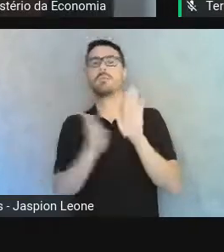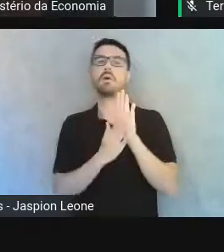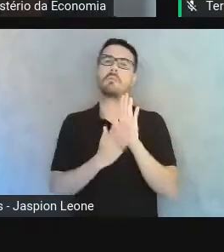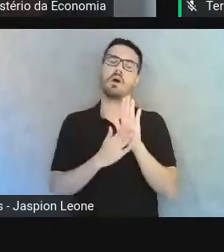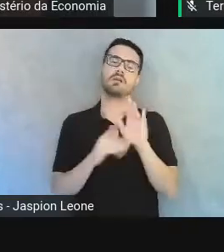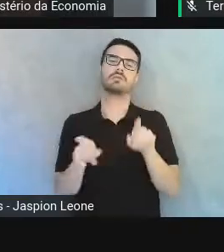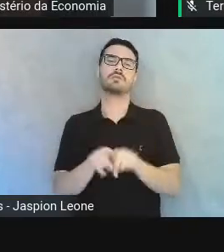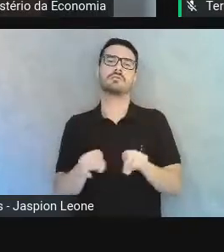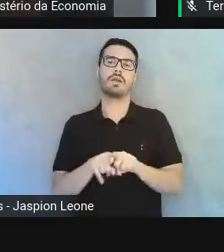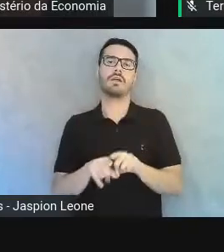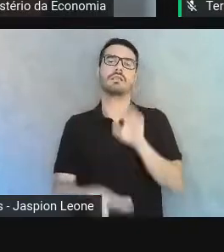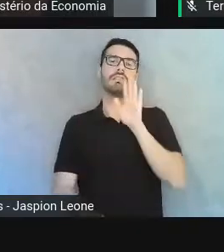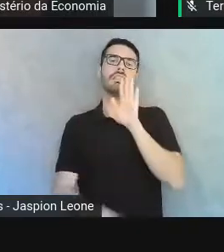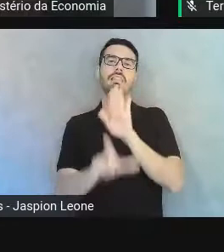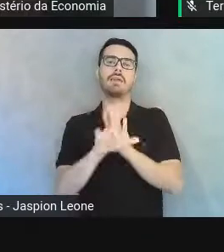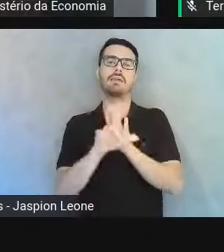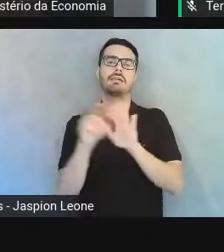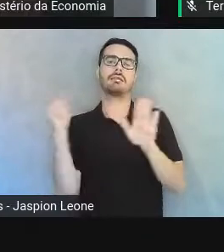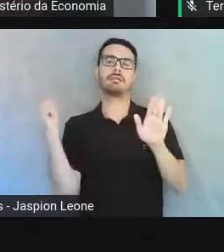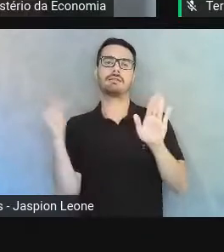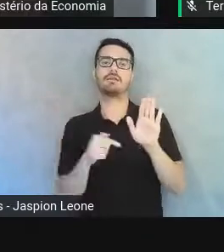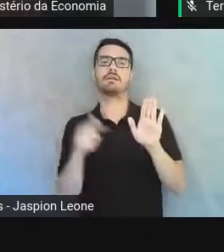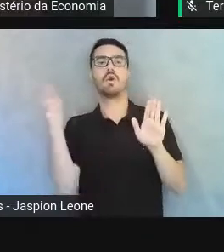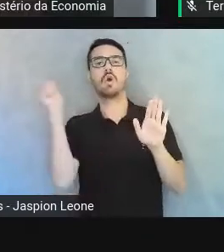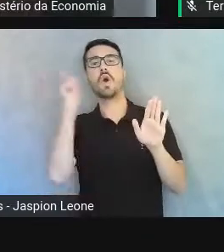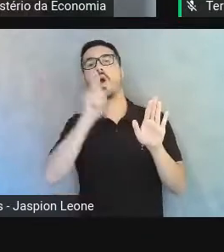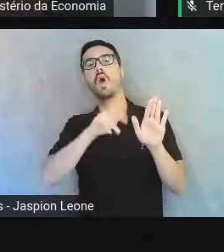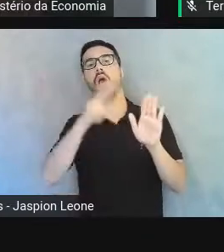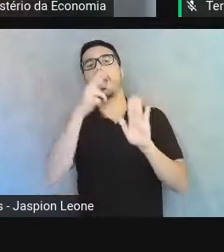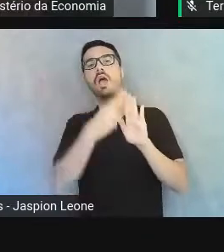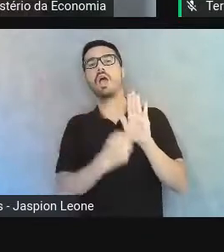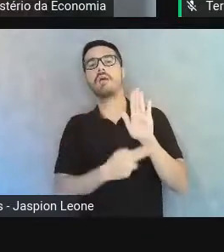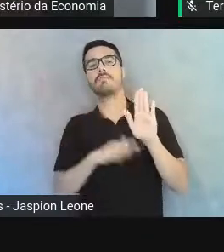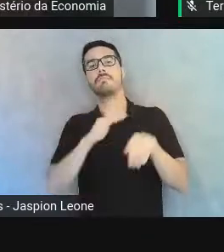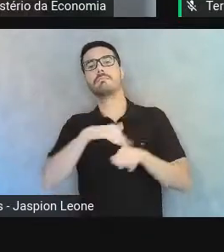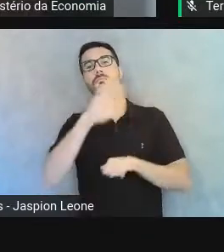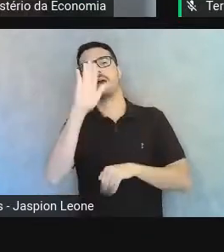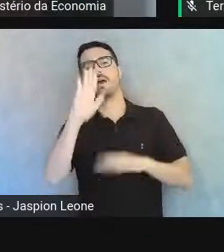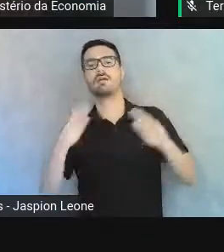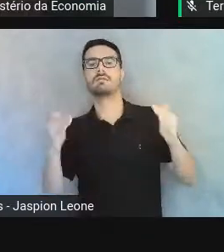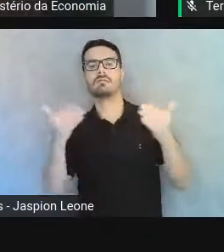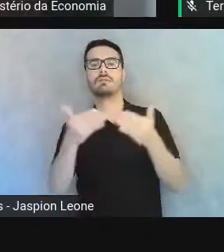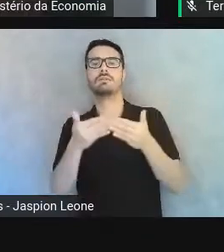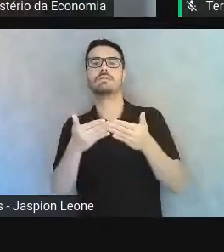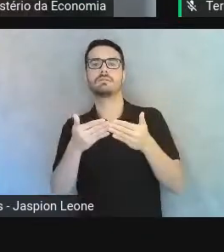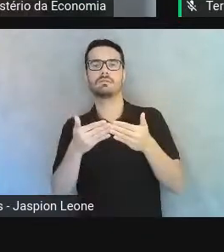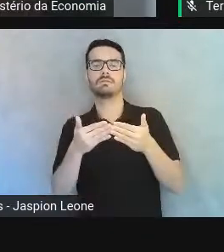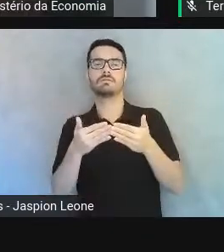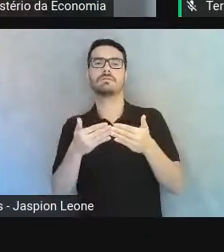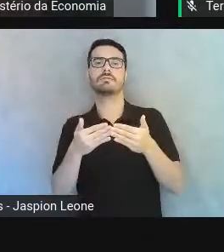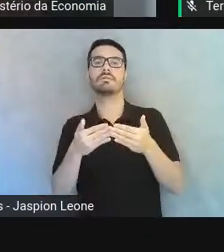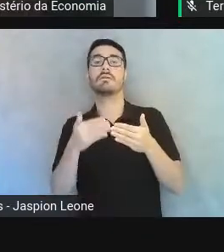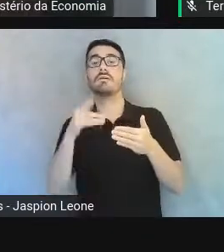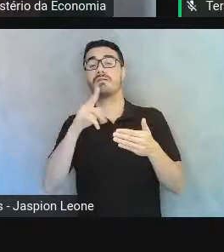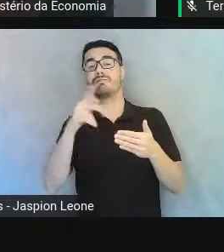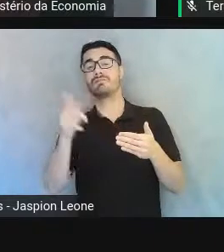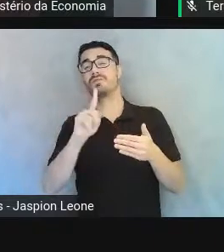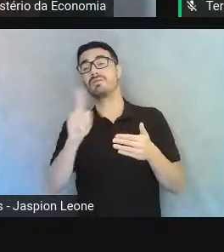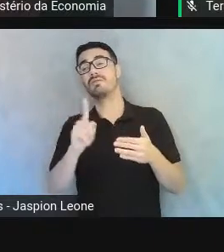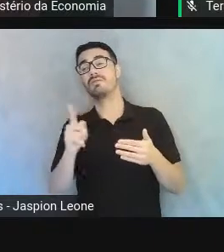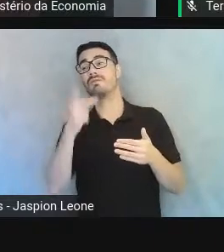também de lei, ele consegue trazer um regramento mais específico para as normas. Eu não diria que são mais efetivas, mas é